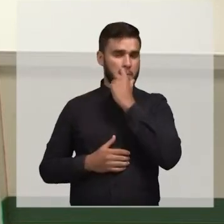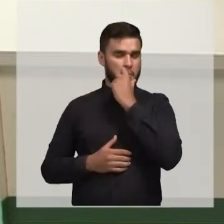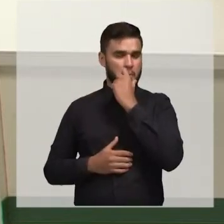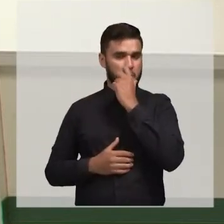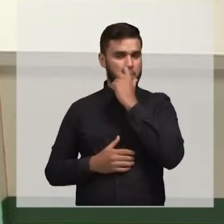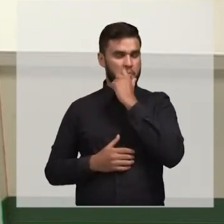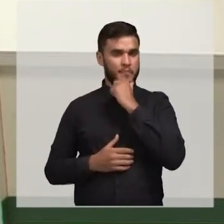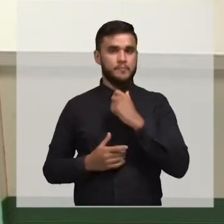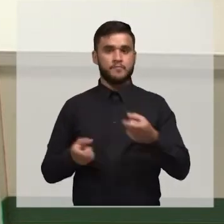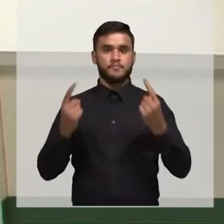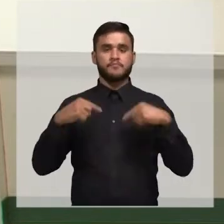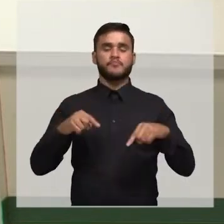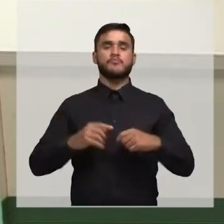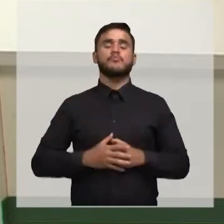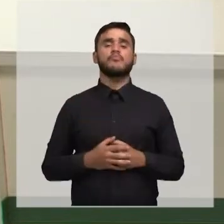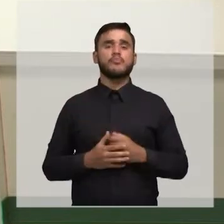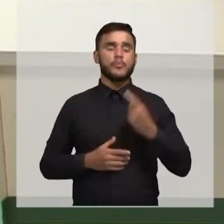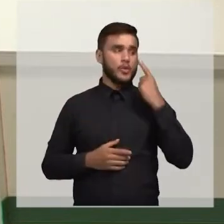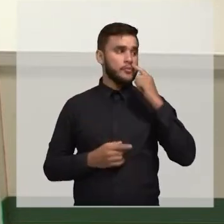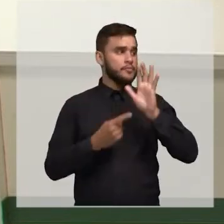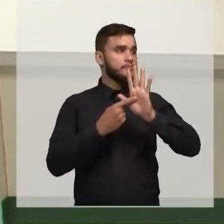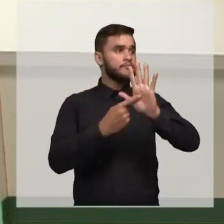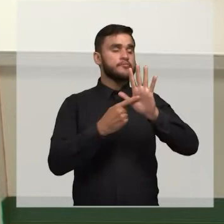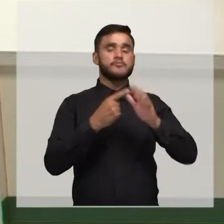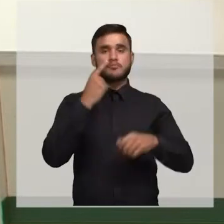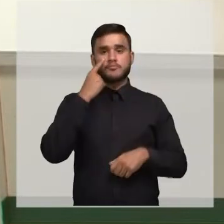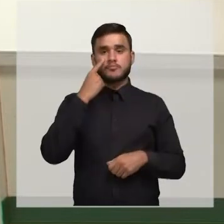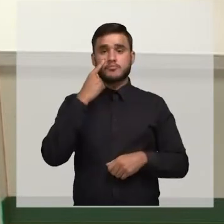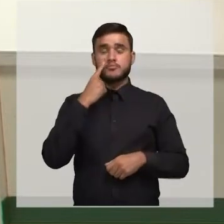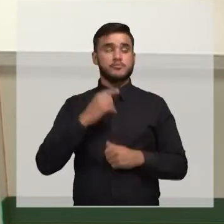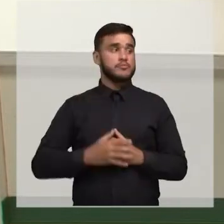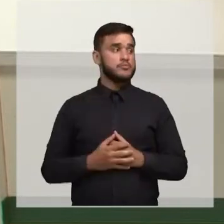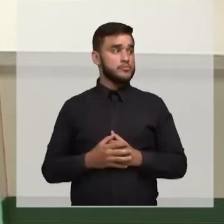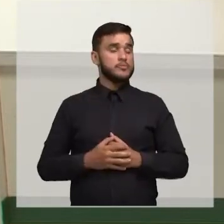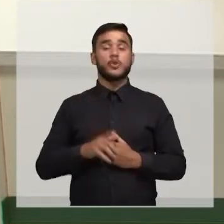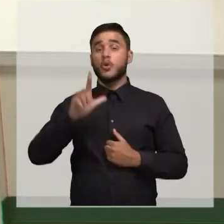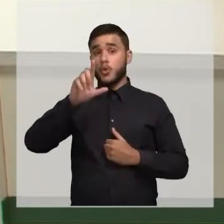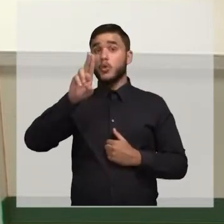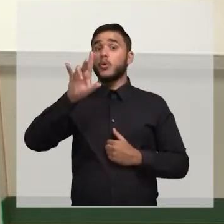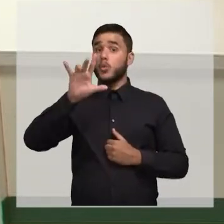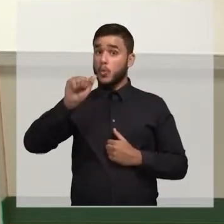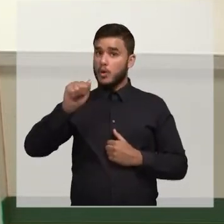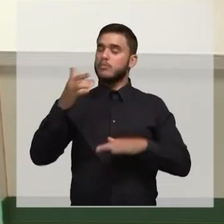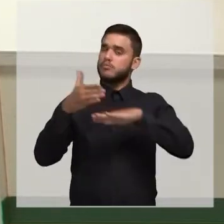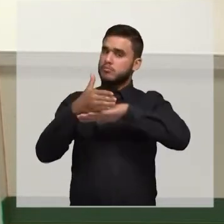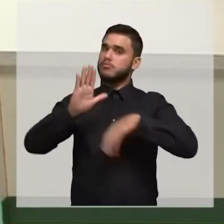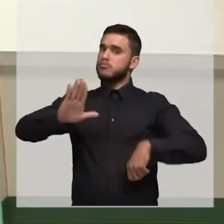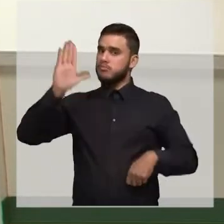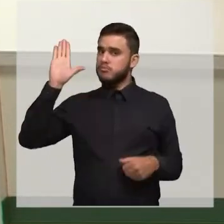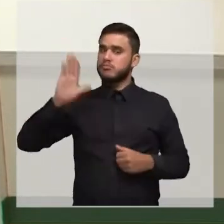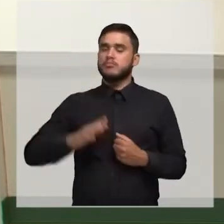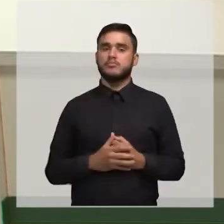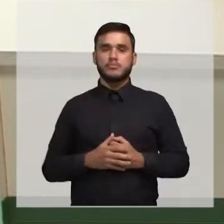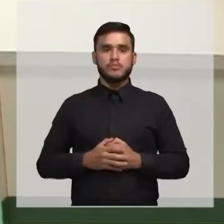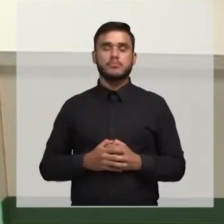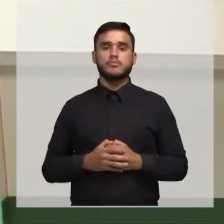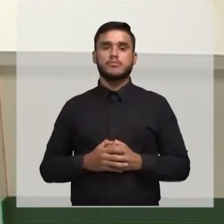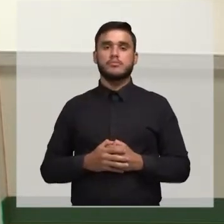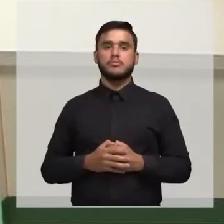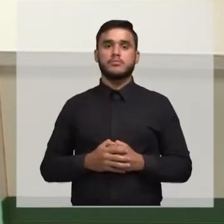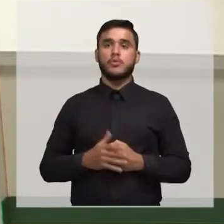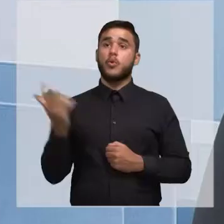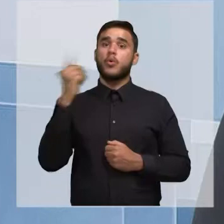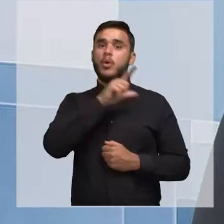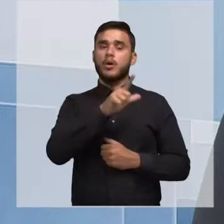pouco, nós vamos para o cenário Aonde está o Lula? aonde está o Lula, né? Onde tem o Lula? O Jair Bolsonaro bate o